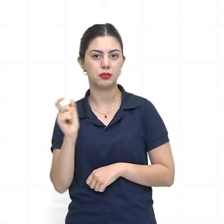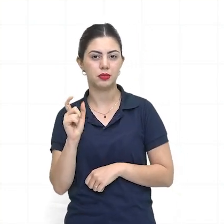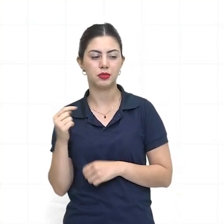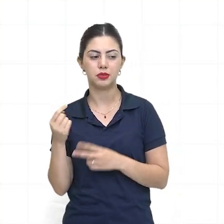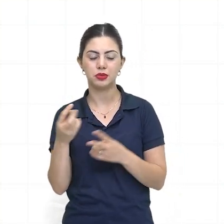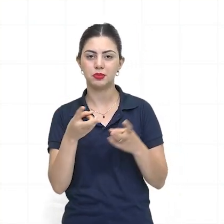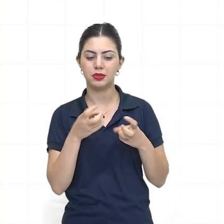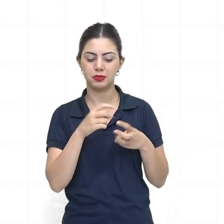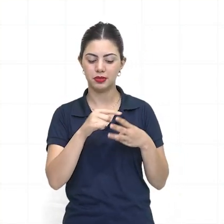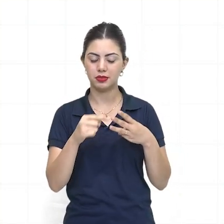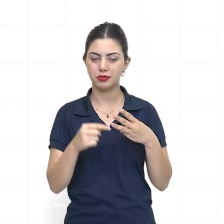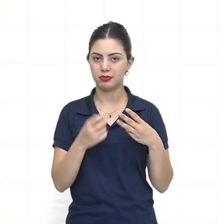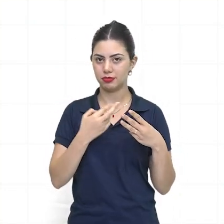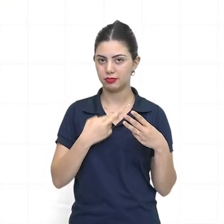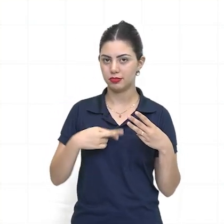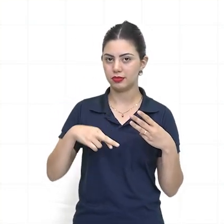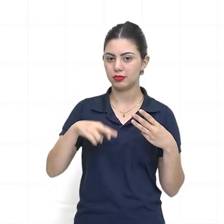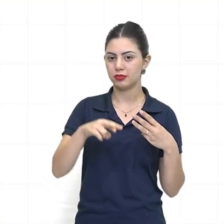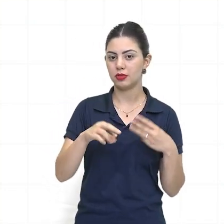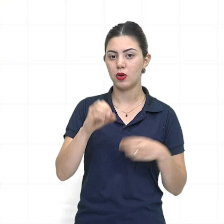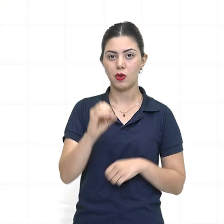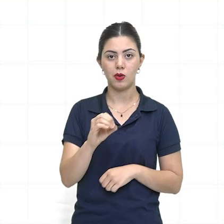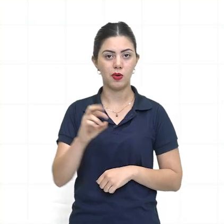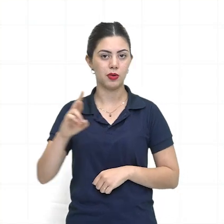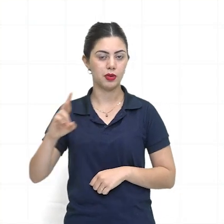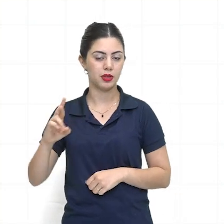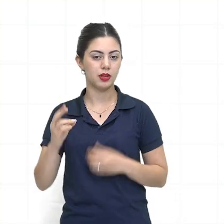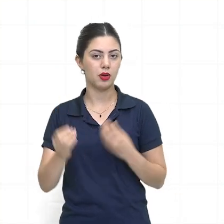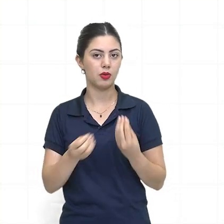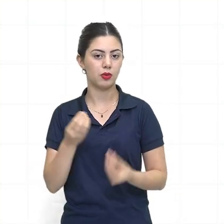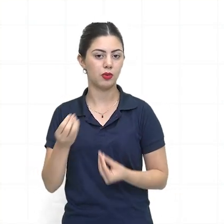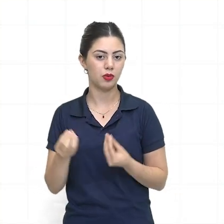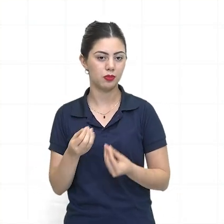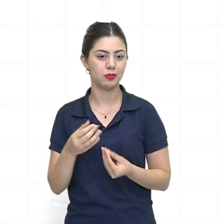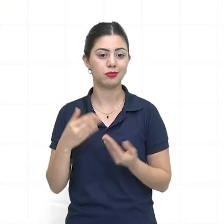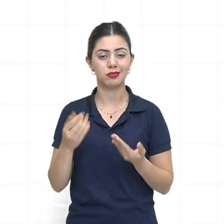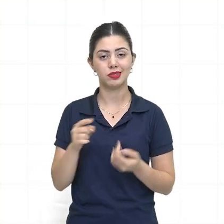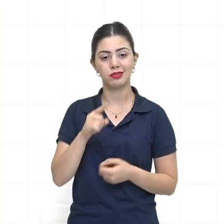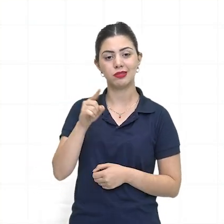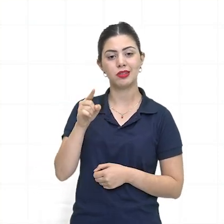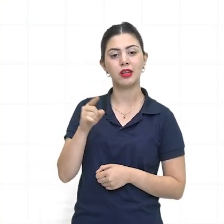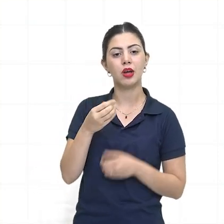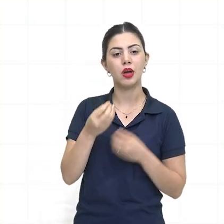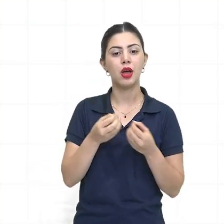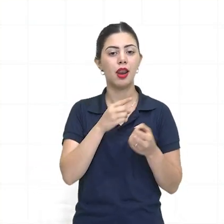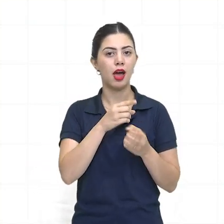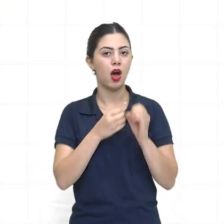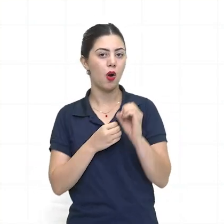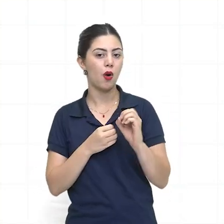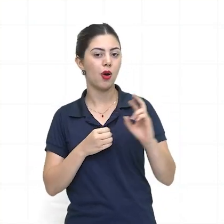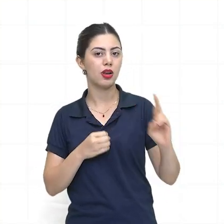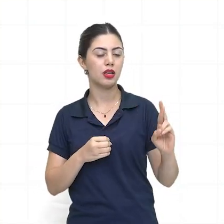que nas religiões orientais, grande parte dessas religiões vão ser